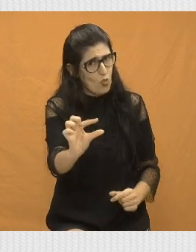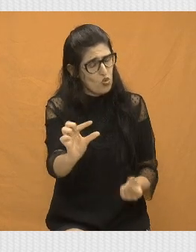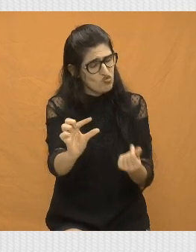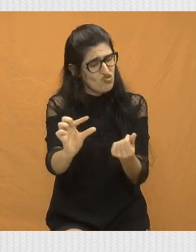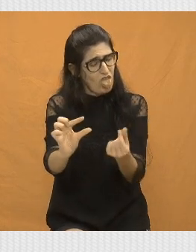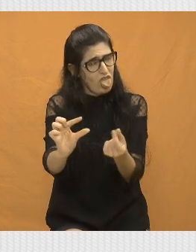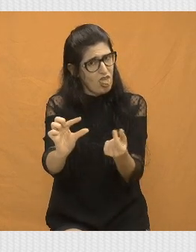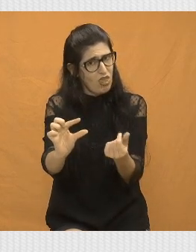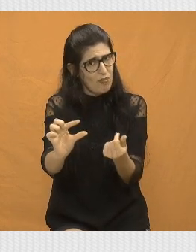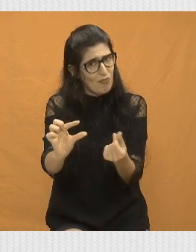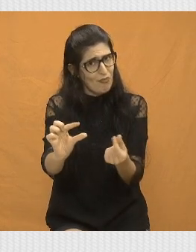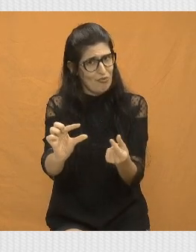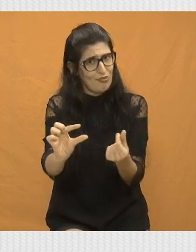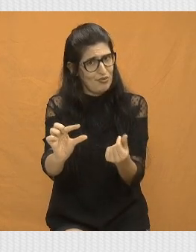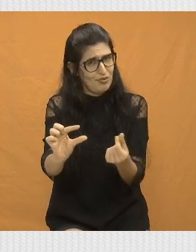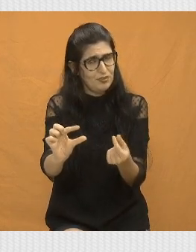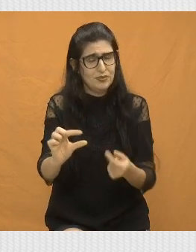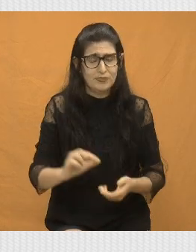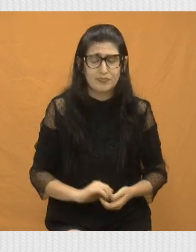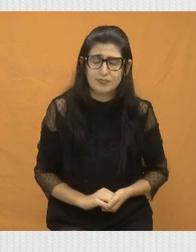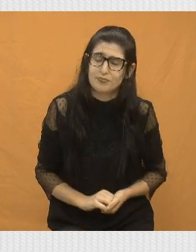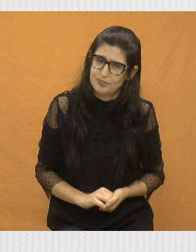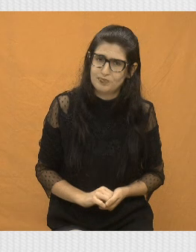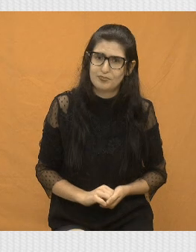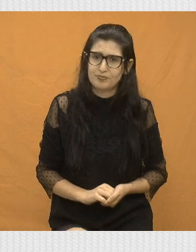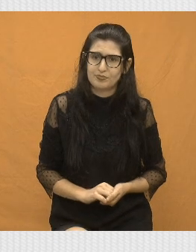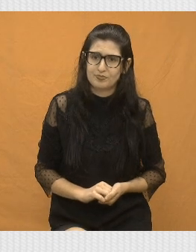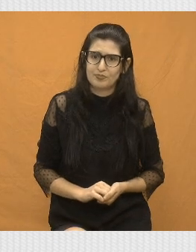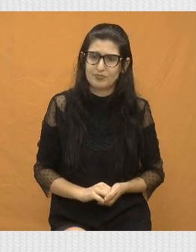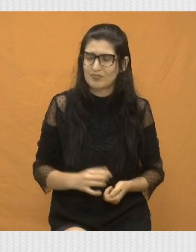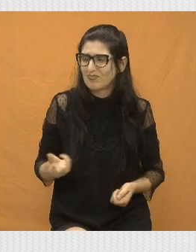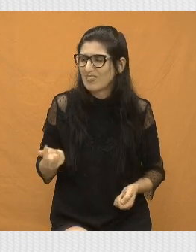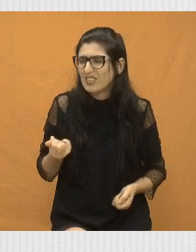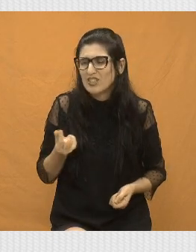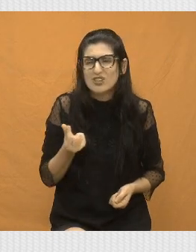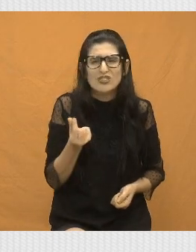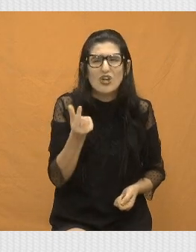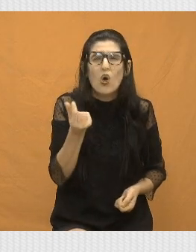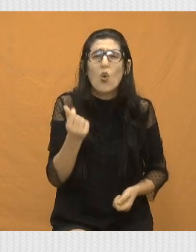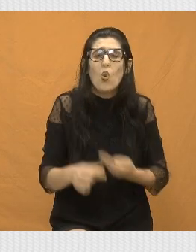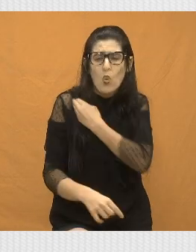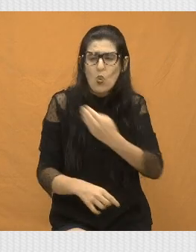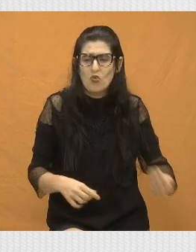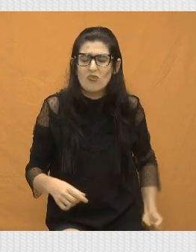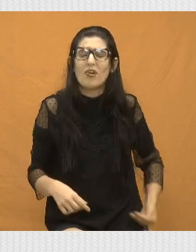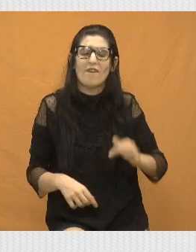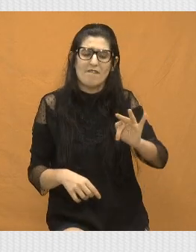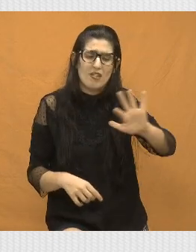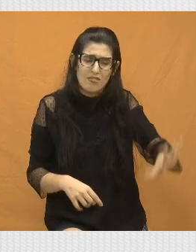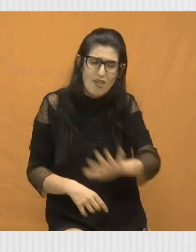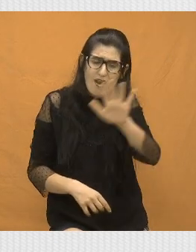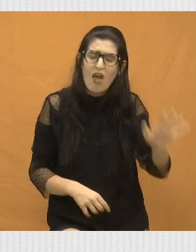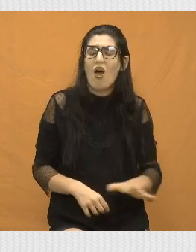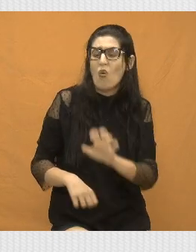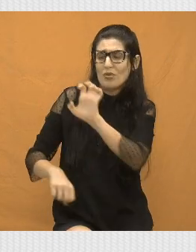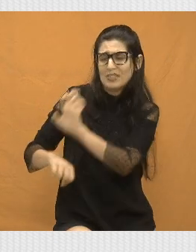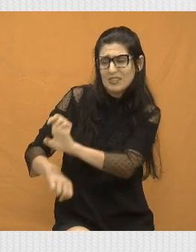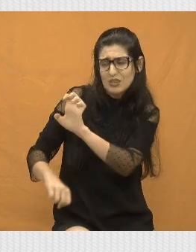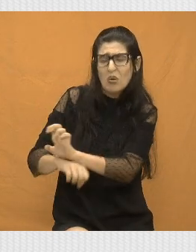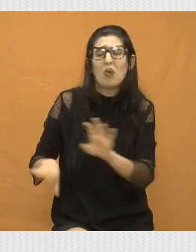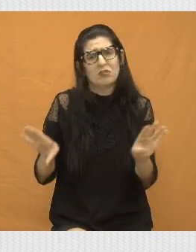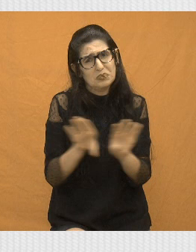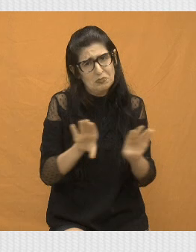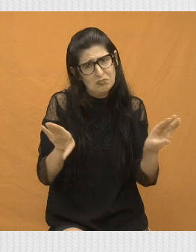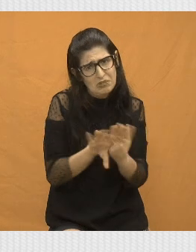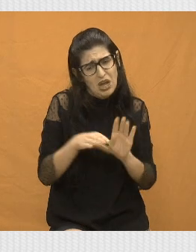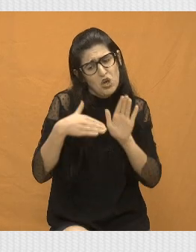que esses recursos, eles vêm também de forma muito do governo federal e estadual. Até a gente sempre